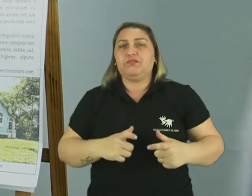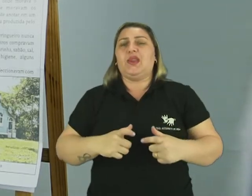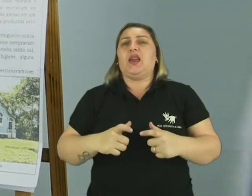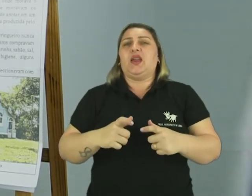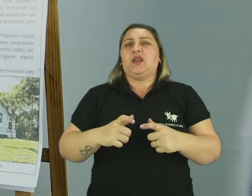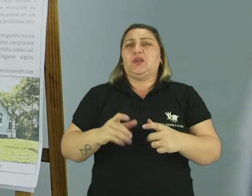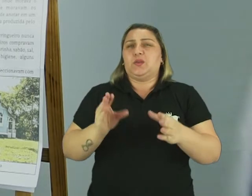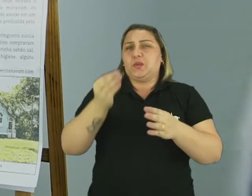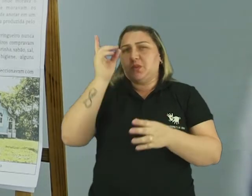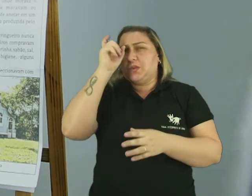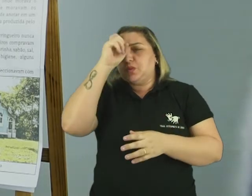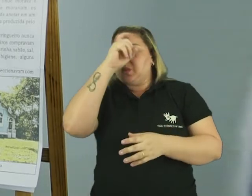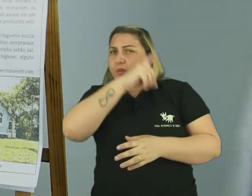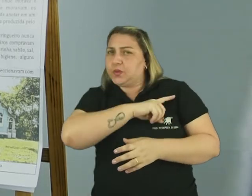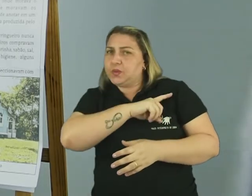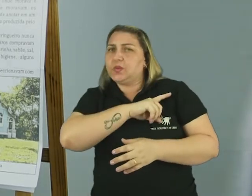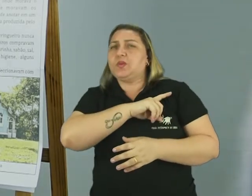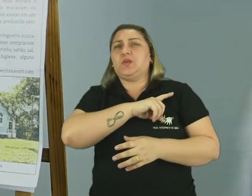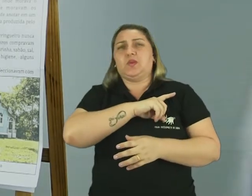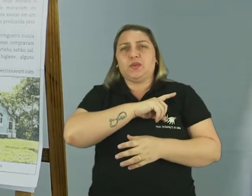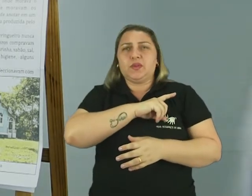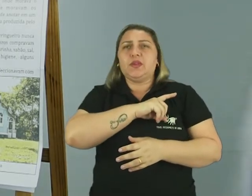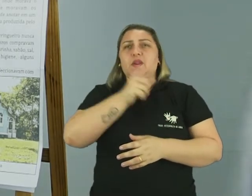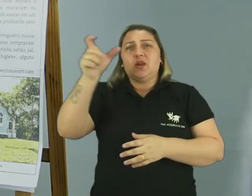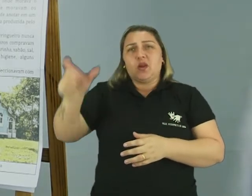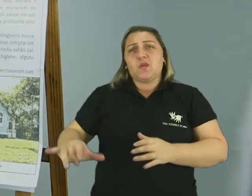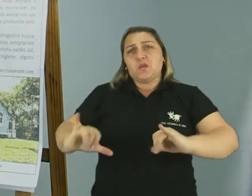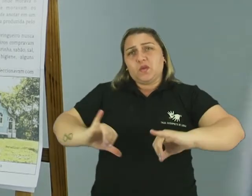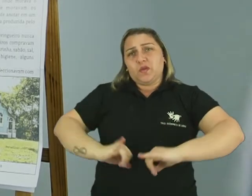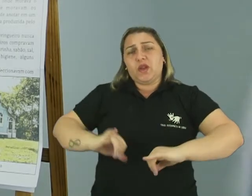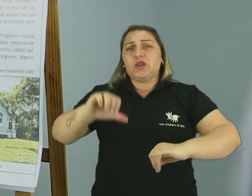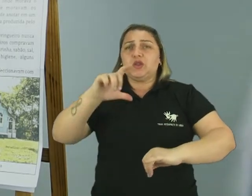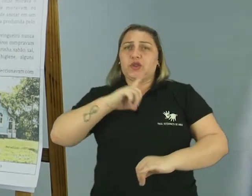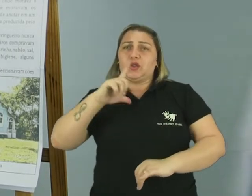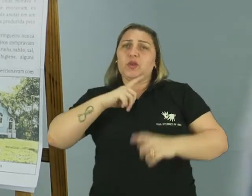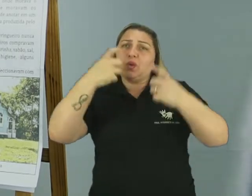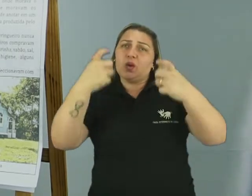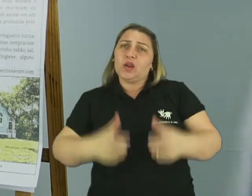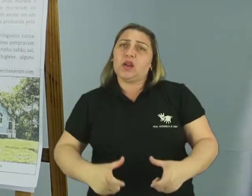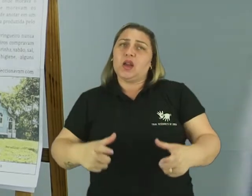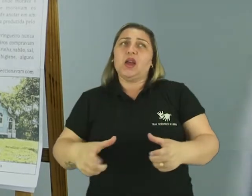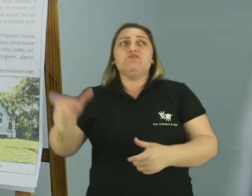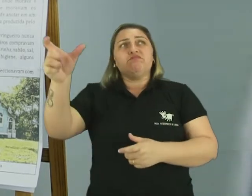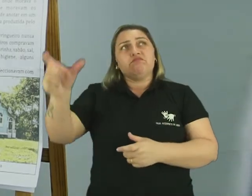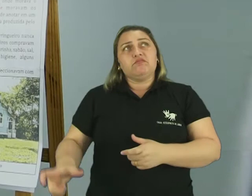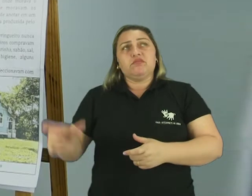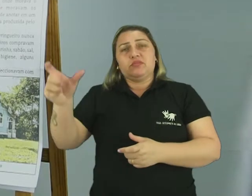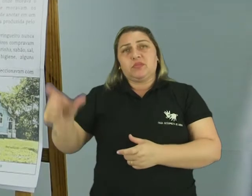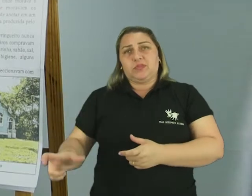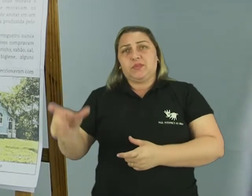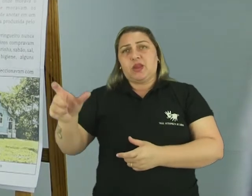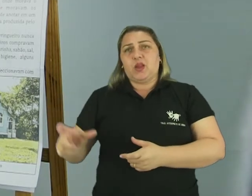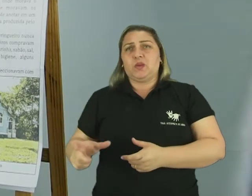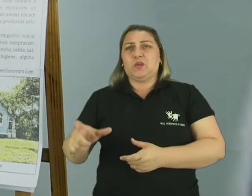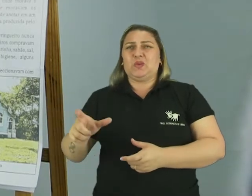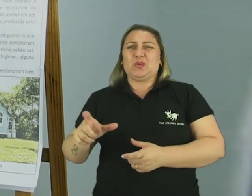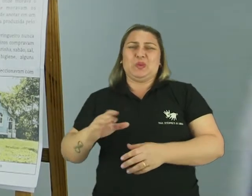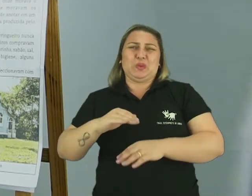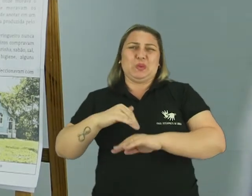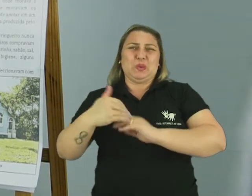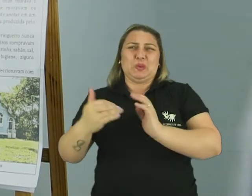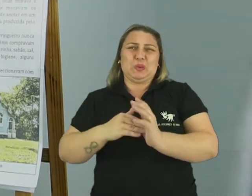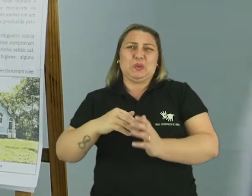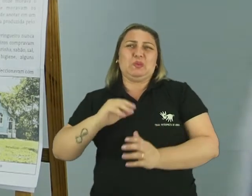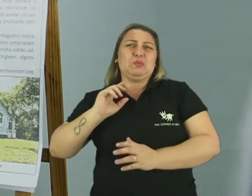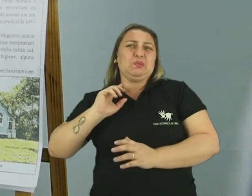precário, né? O lugar dos empregados era bem precário. E tinha o lugar de quem? Dos seringalistas, que era luxo puro, que era tudo